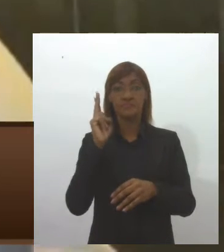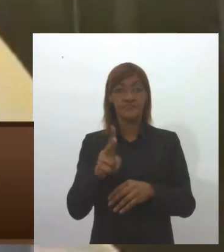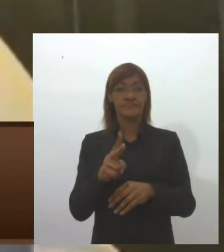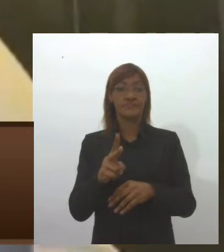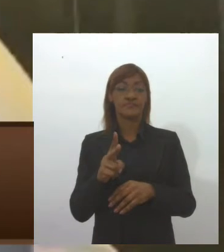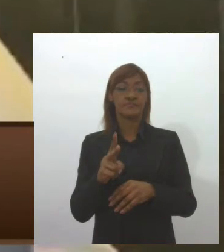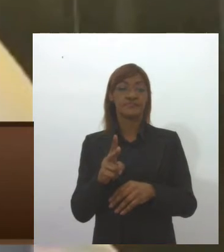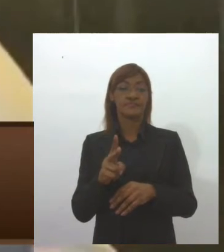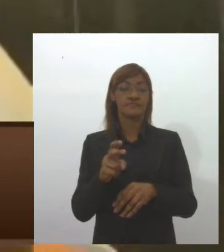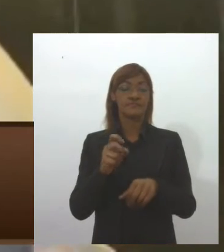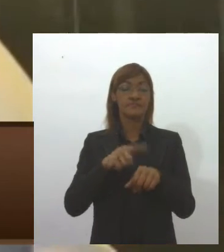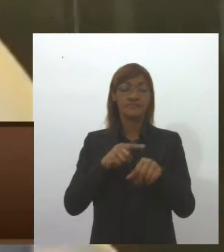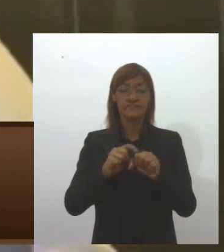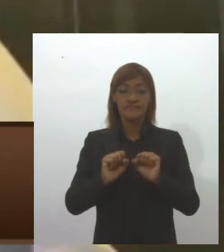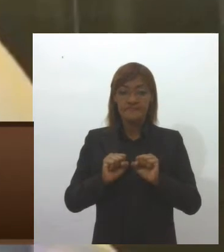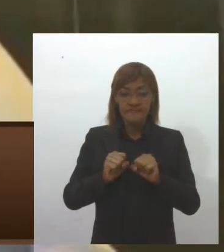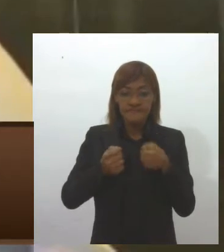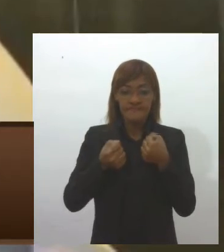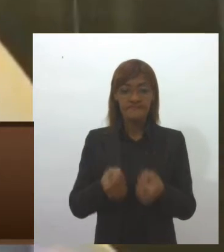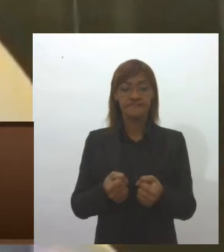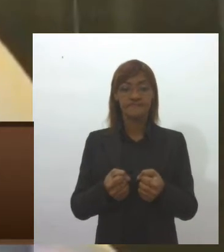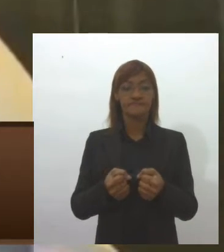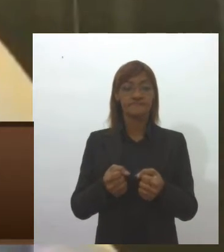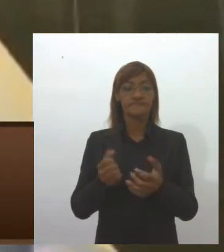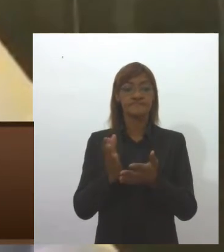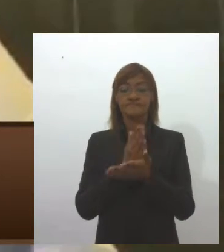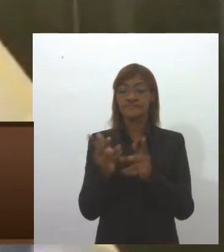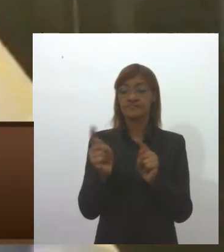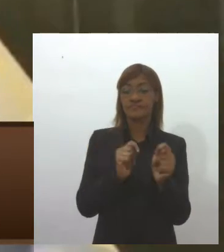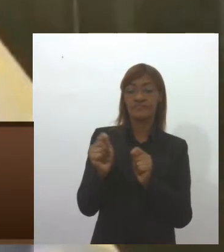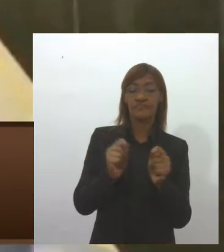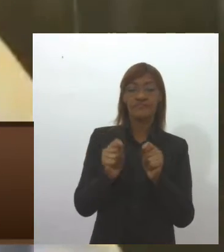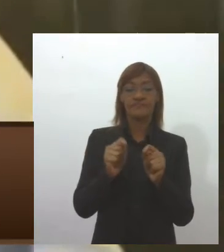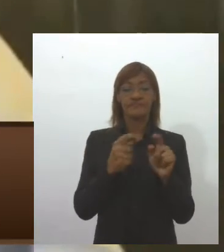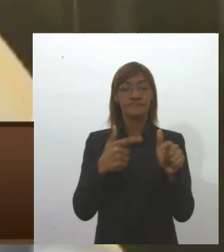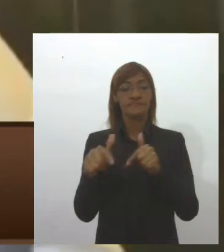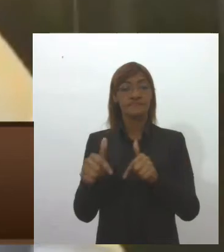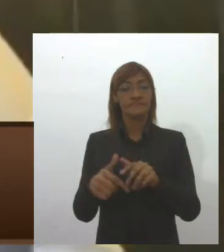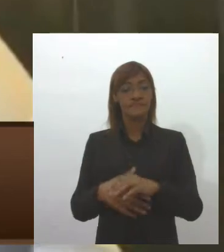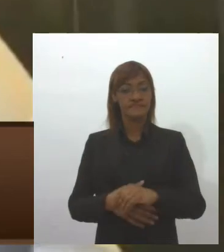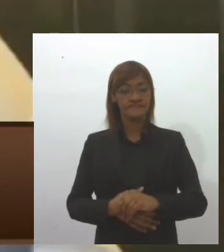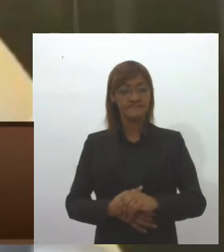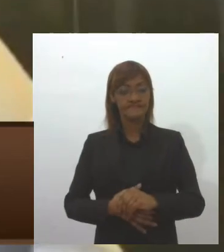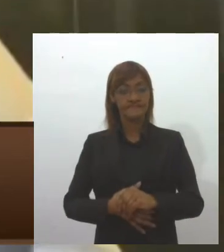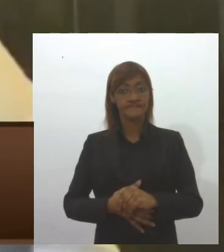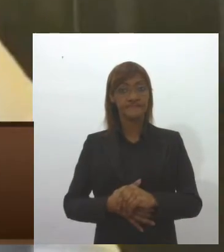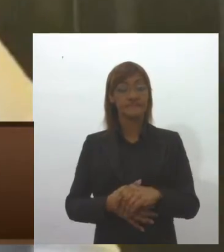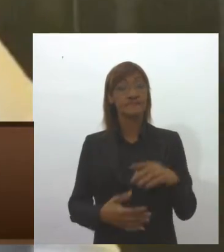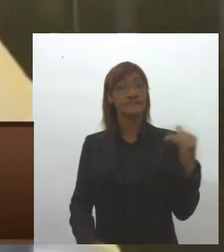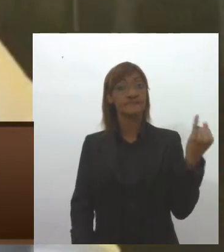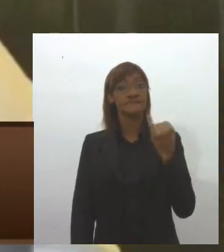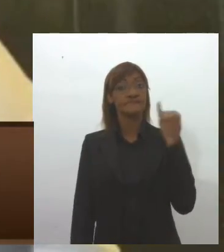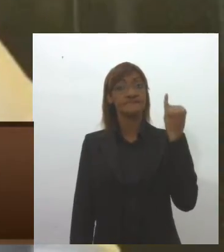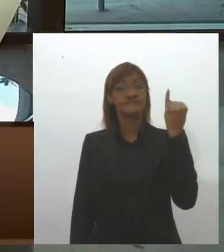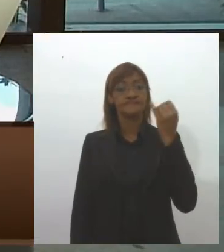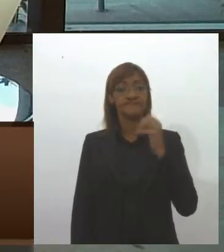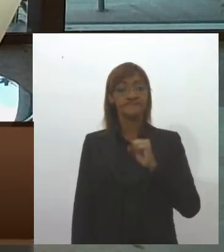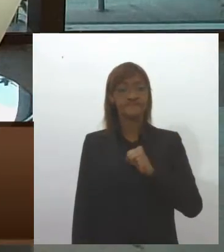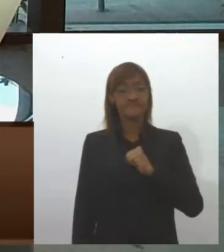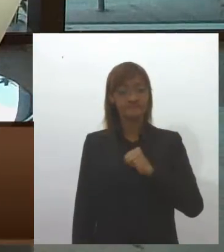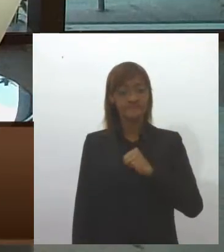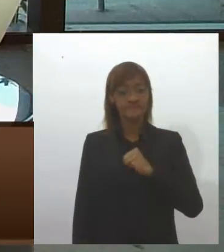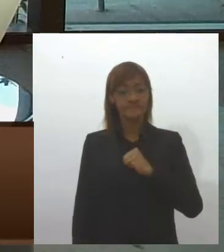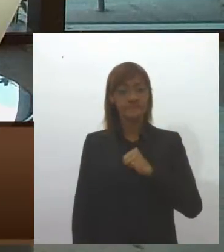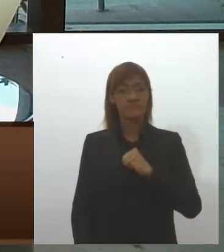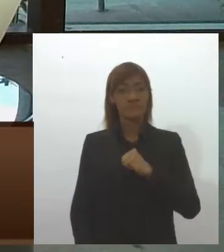momento segurou, muitos seguraram empregos, muitos seguraram o negócio aberto. Então, isso é muito importante. Presidente, quando a gente